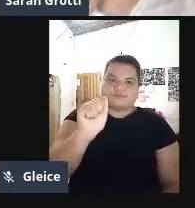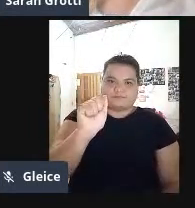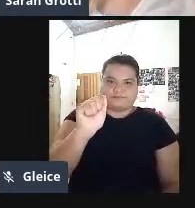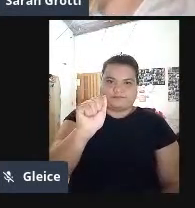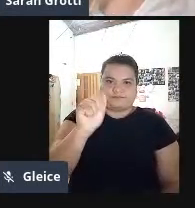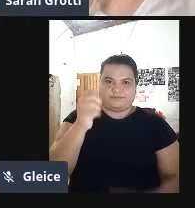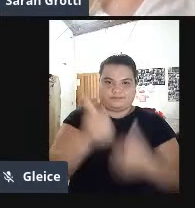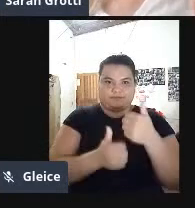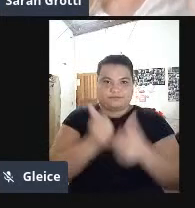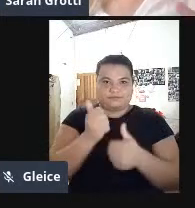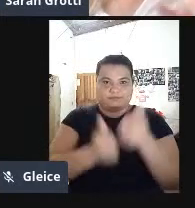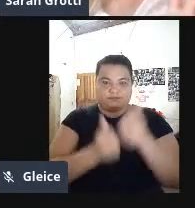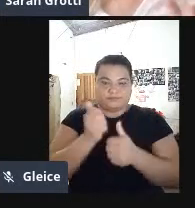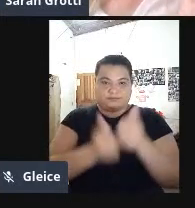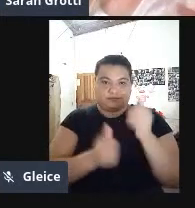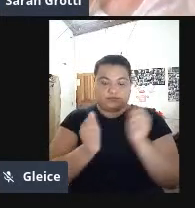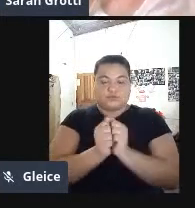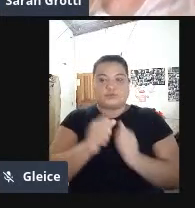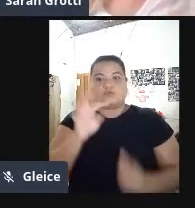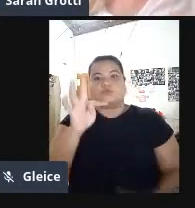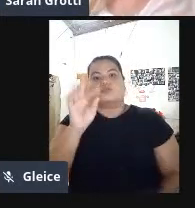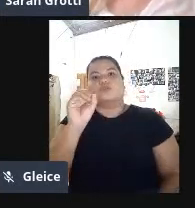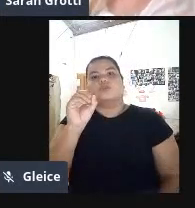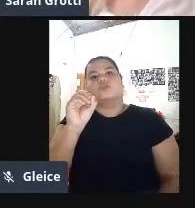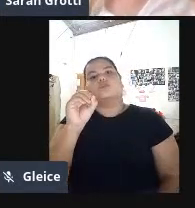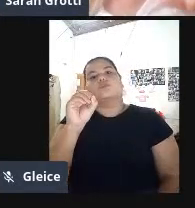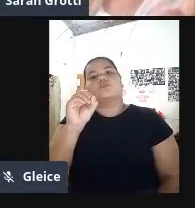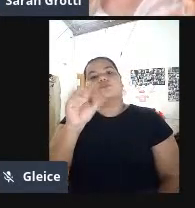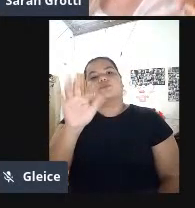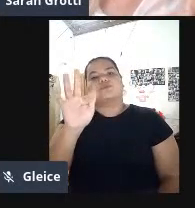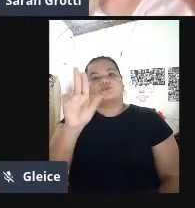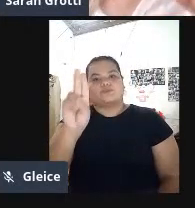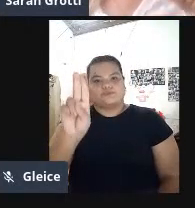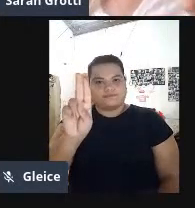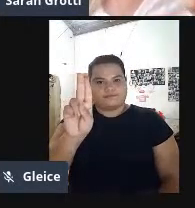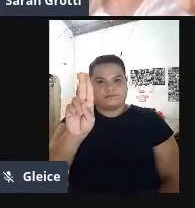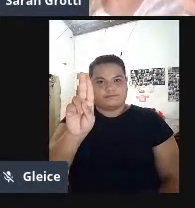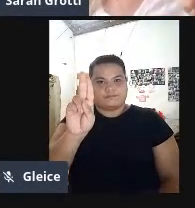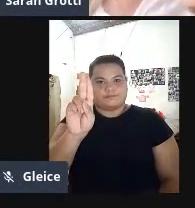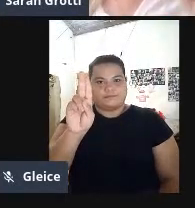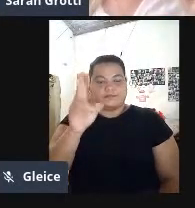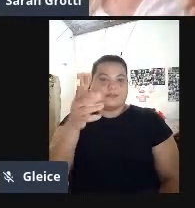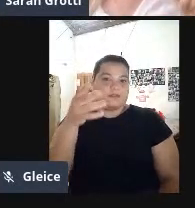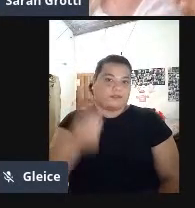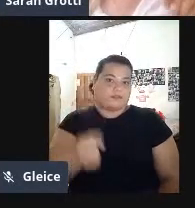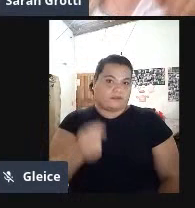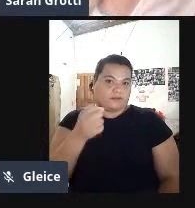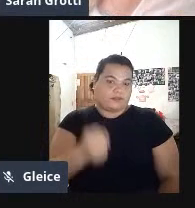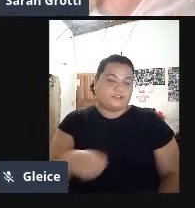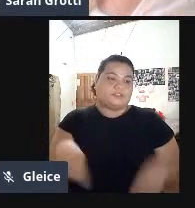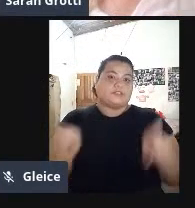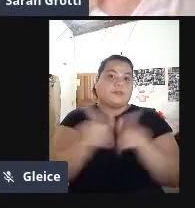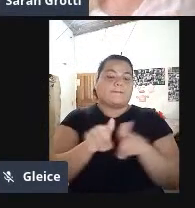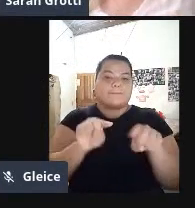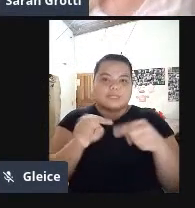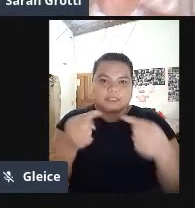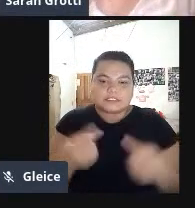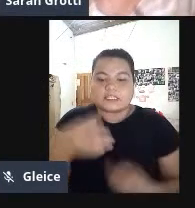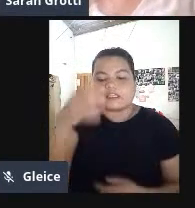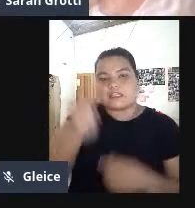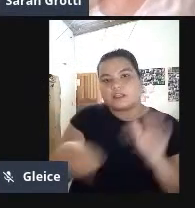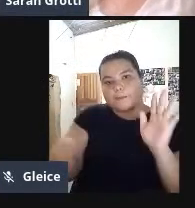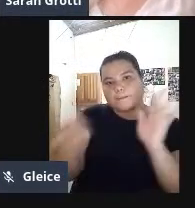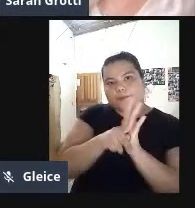arroz com tofu, massas e queijos, muesli e leite também é o derivado da soja, o muesli.